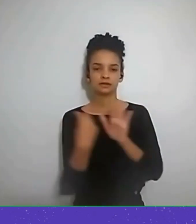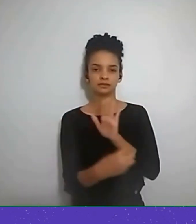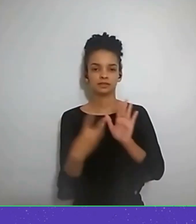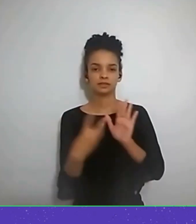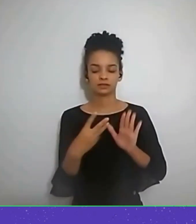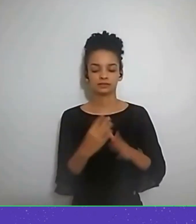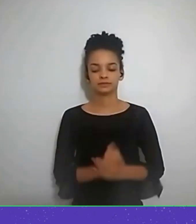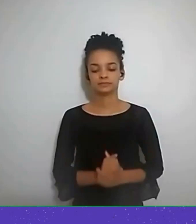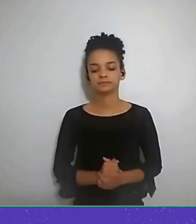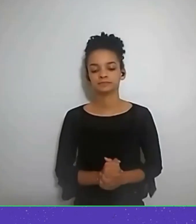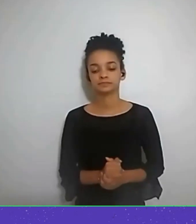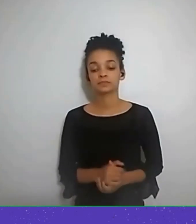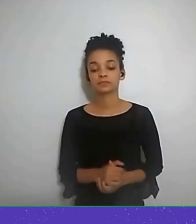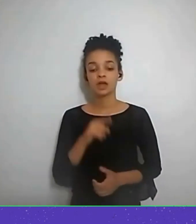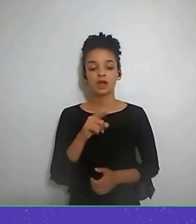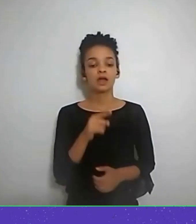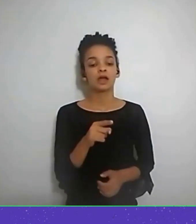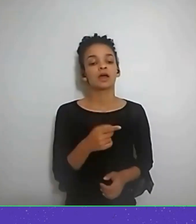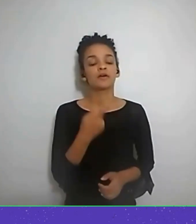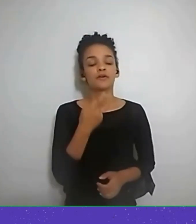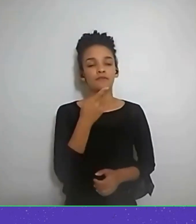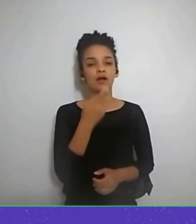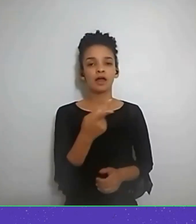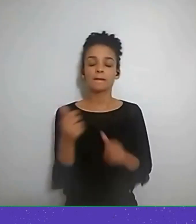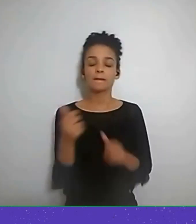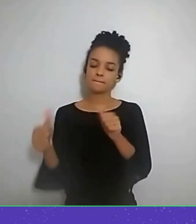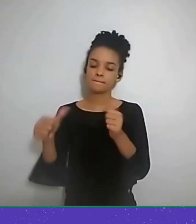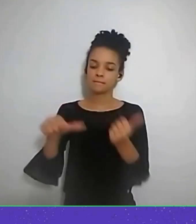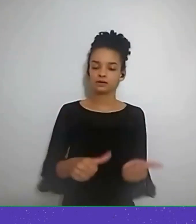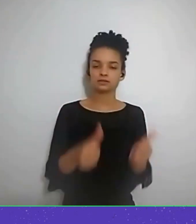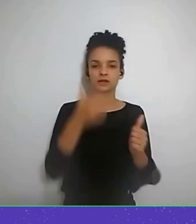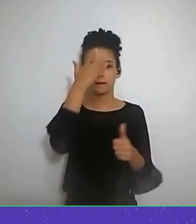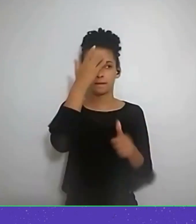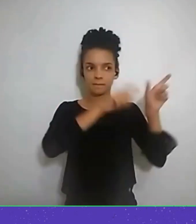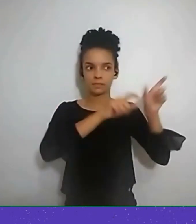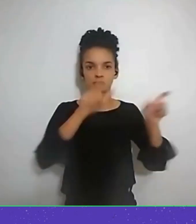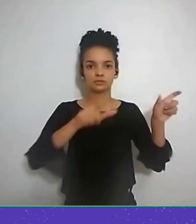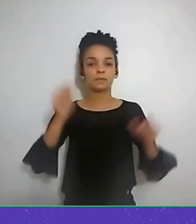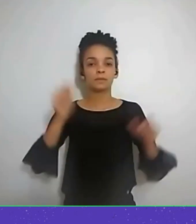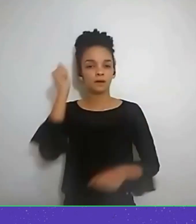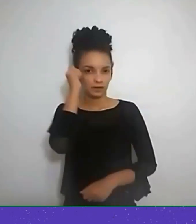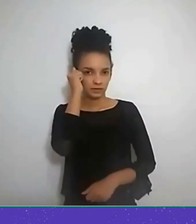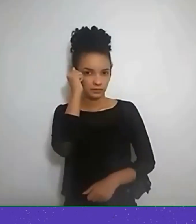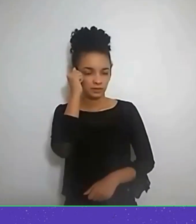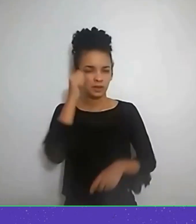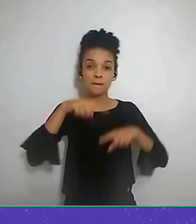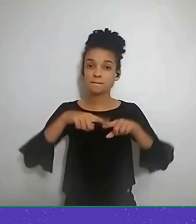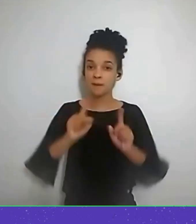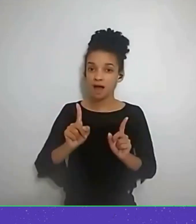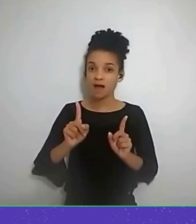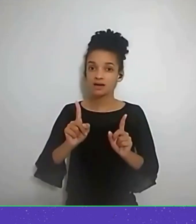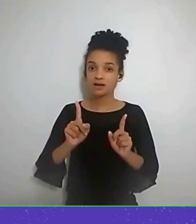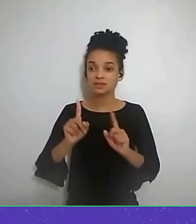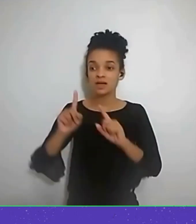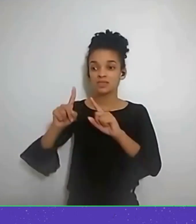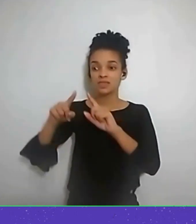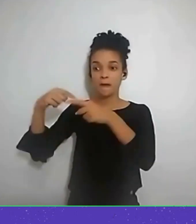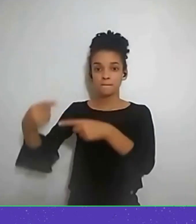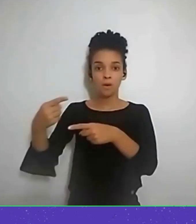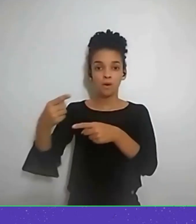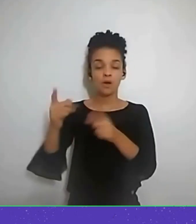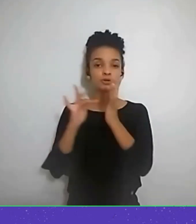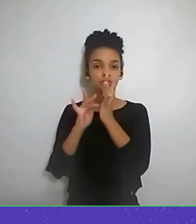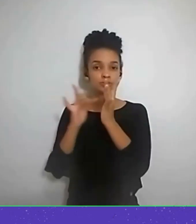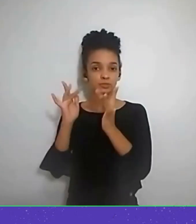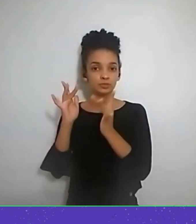que ele batizava os homens com água para arrependimento, mas aquele que vem depois dele era mais poderoso